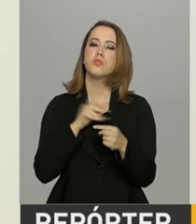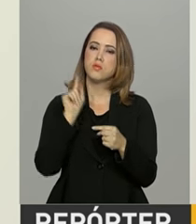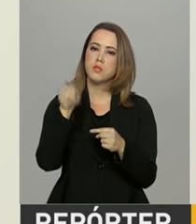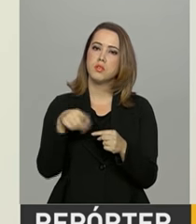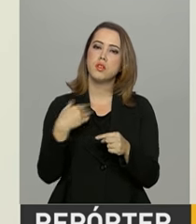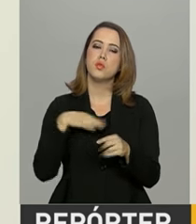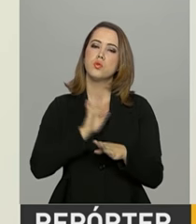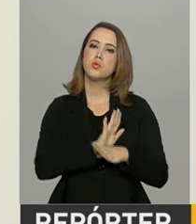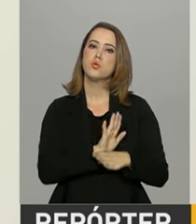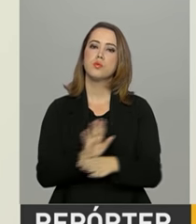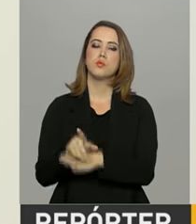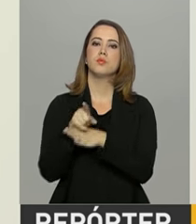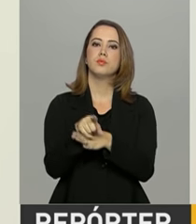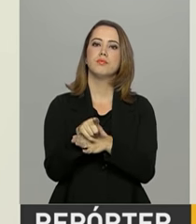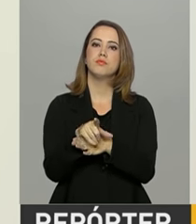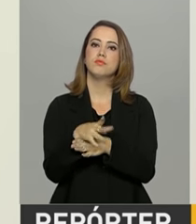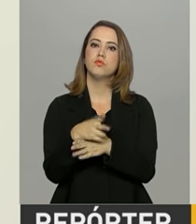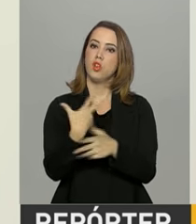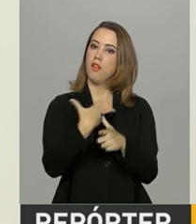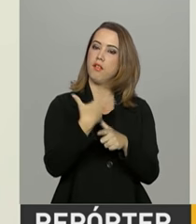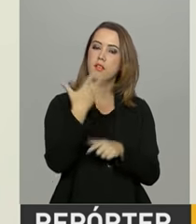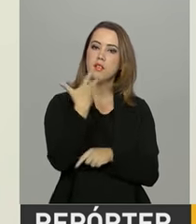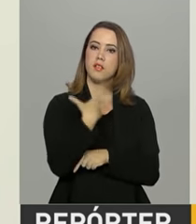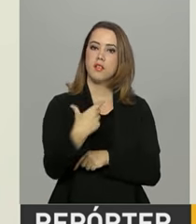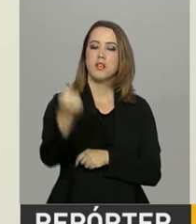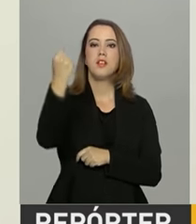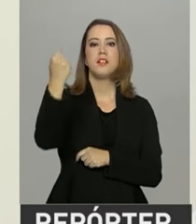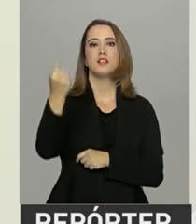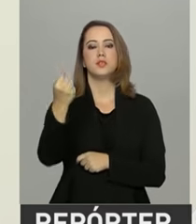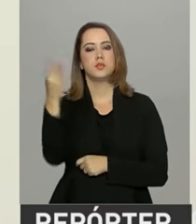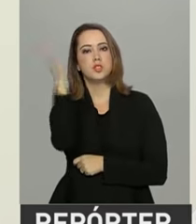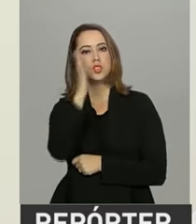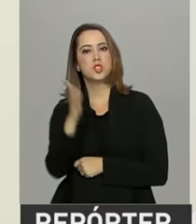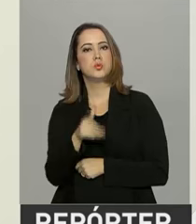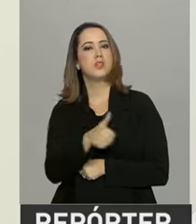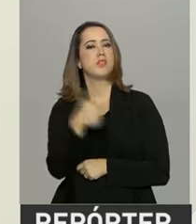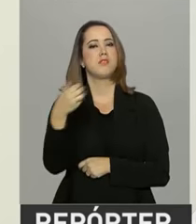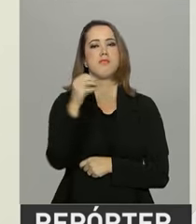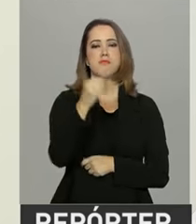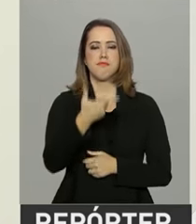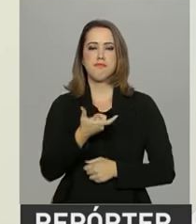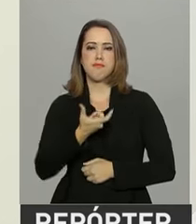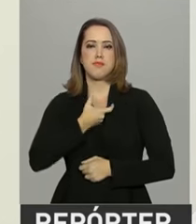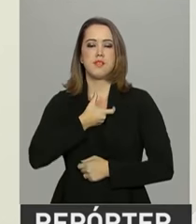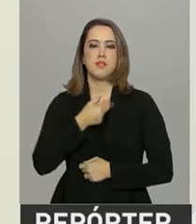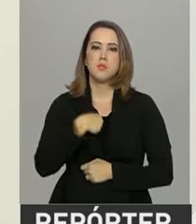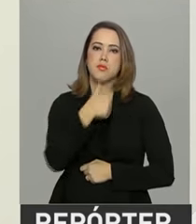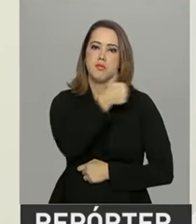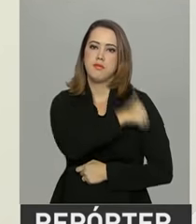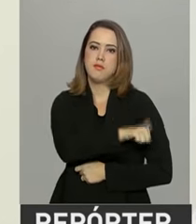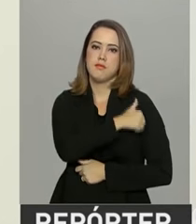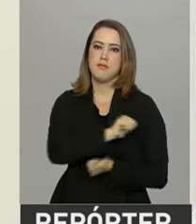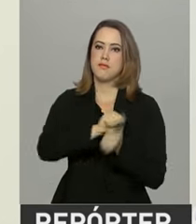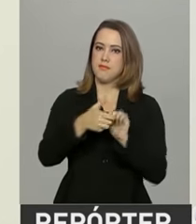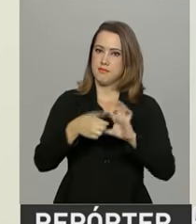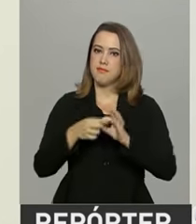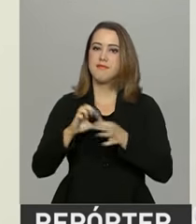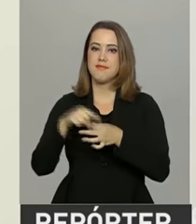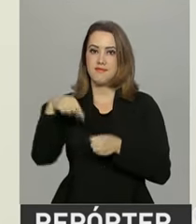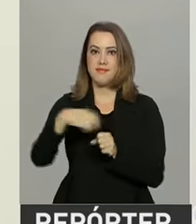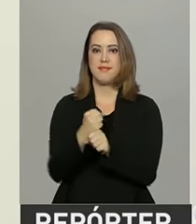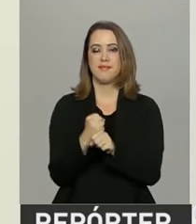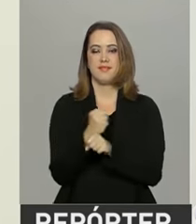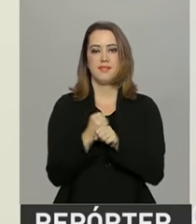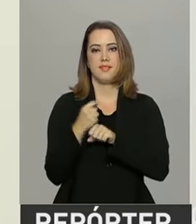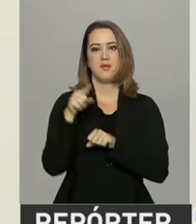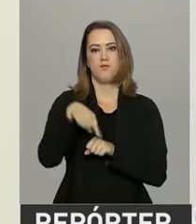para as conquistas brasileiras com pelo menos 10 medalhas nos Jogos Olímpicos Rio 2016. É uma